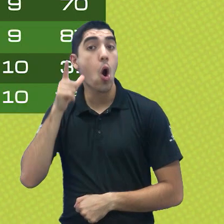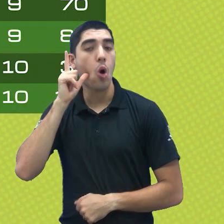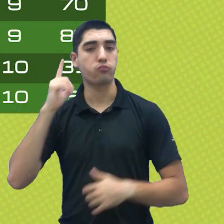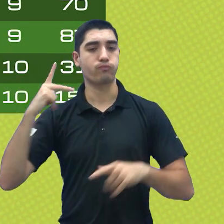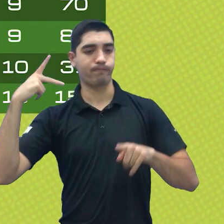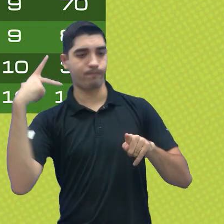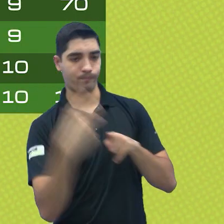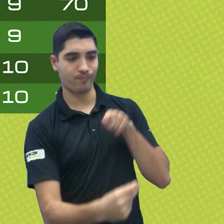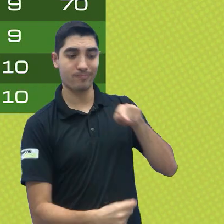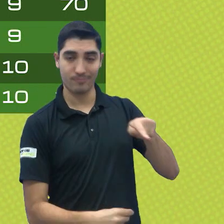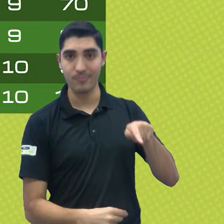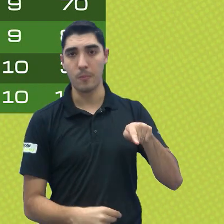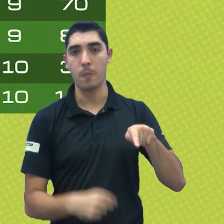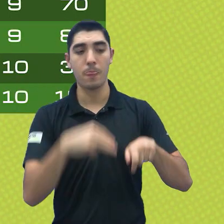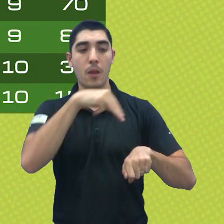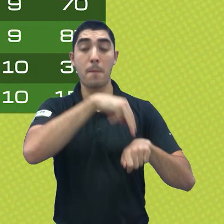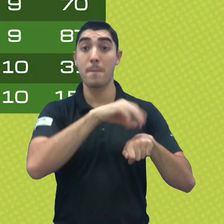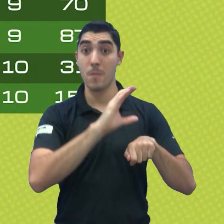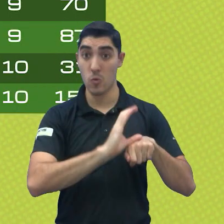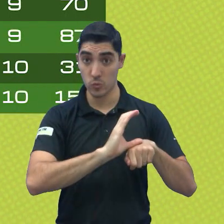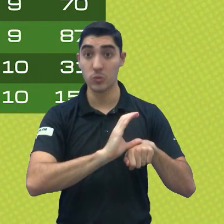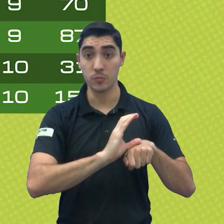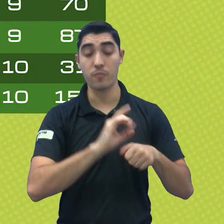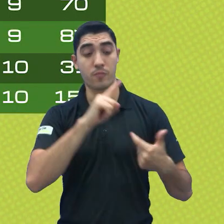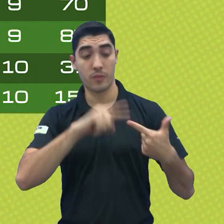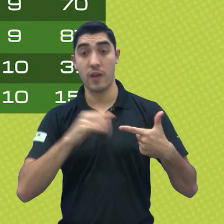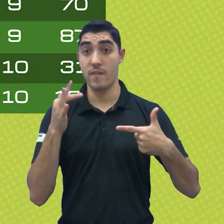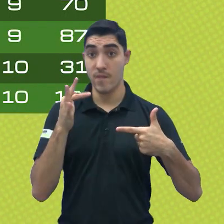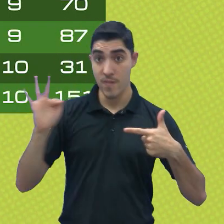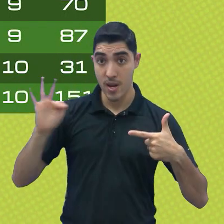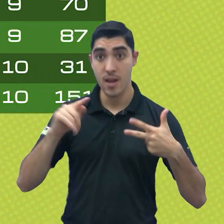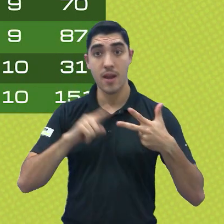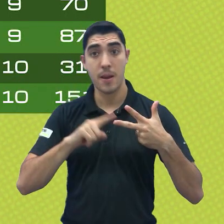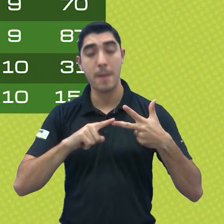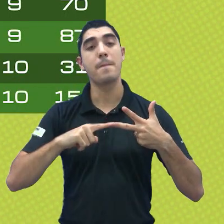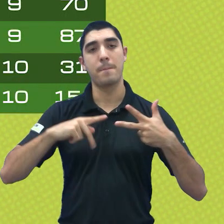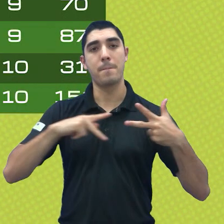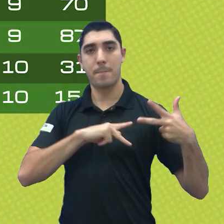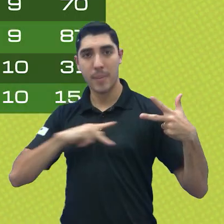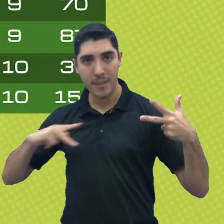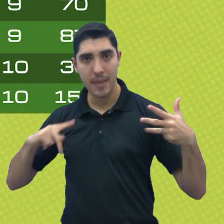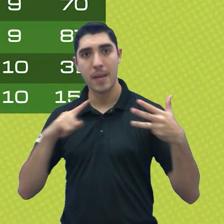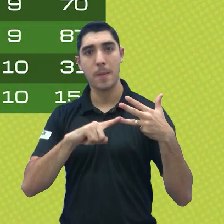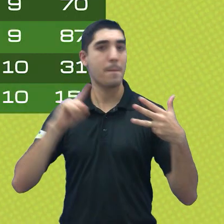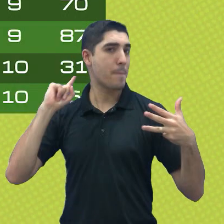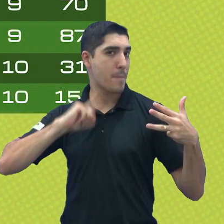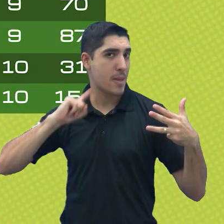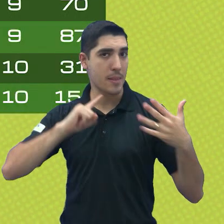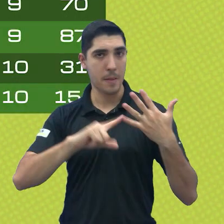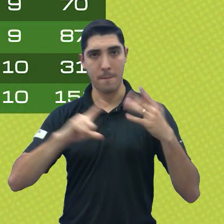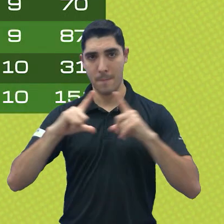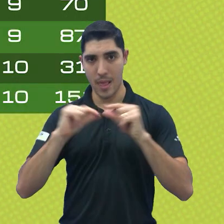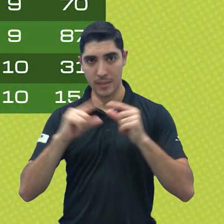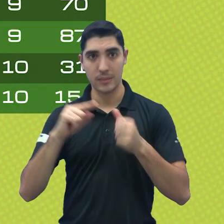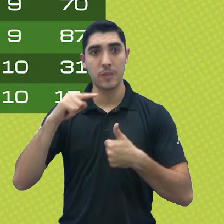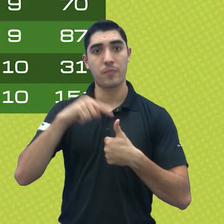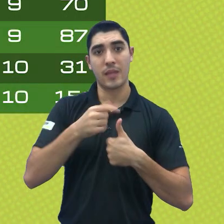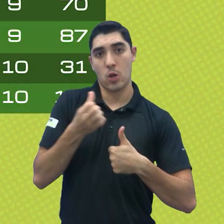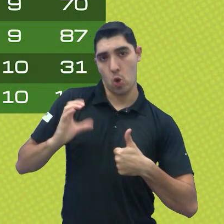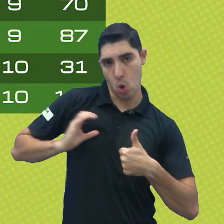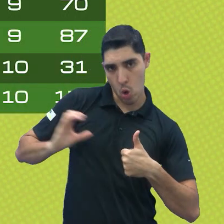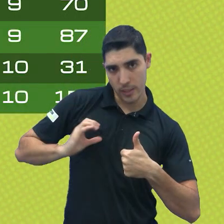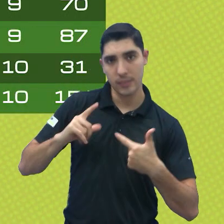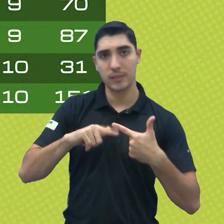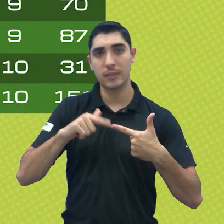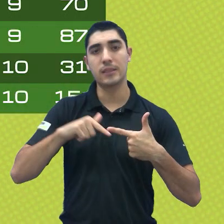Mogi lá no Rio de Janeiro. Franca, Pinheiros, Minas, Brasília, Corinthians, o São José, 7º colocado com 60,9%